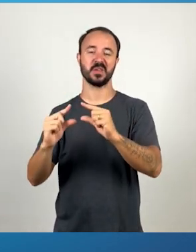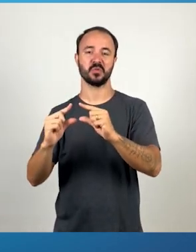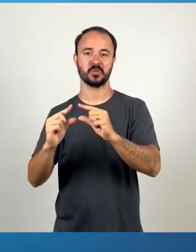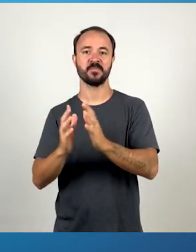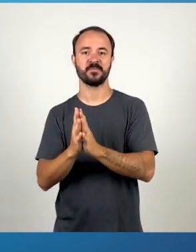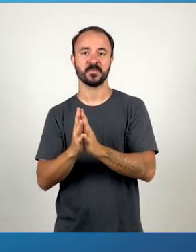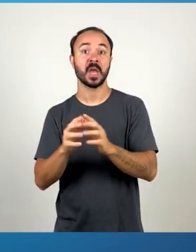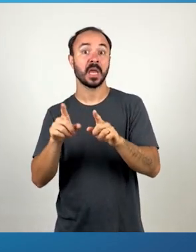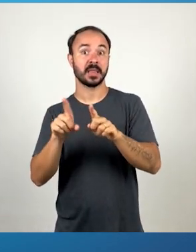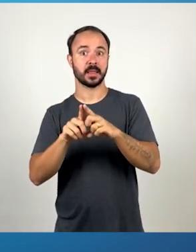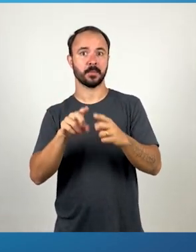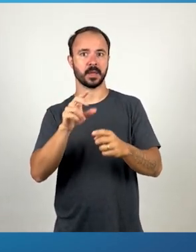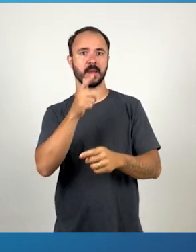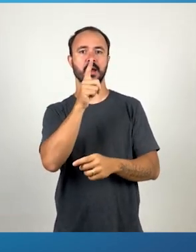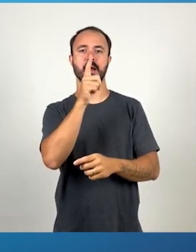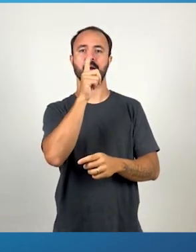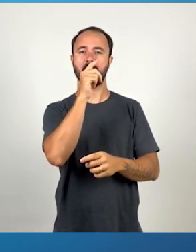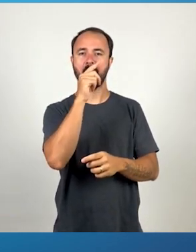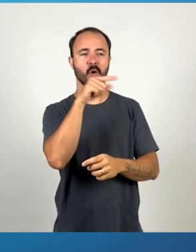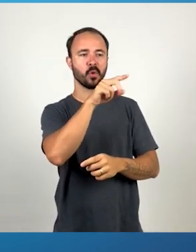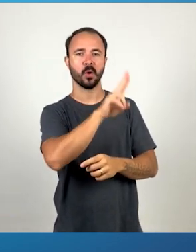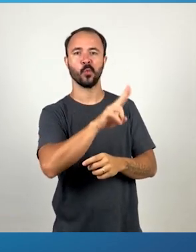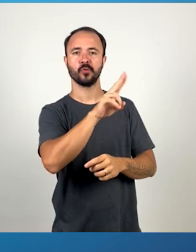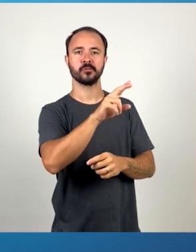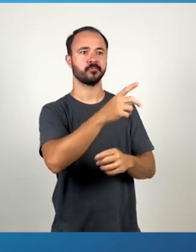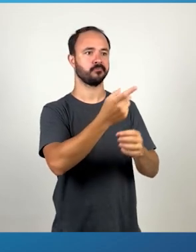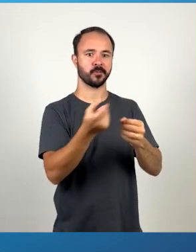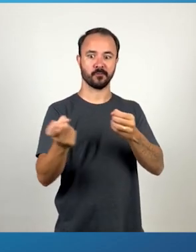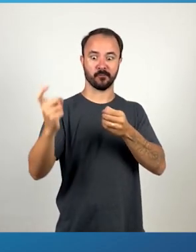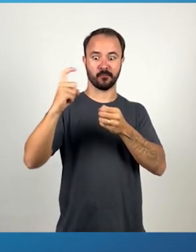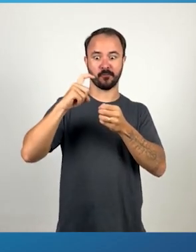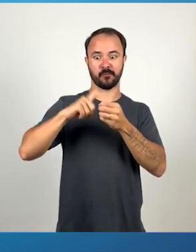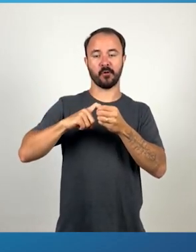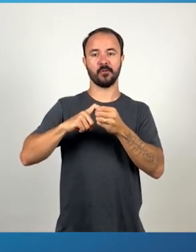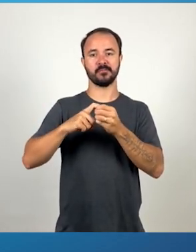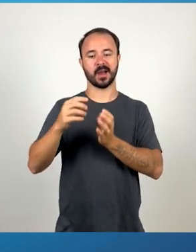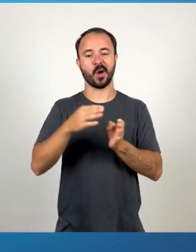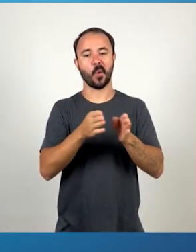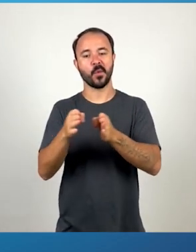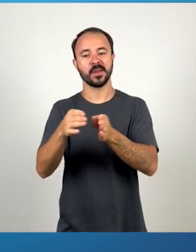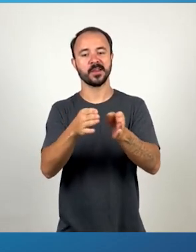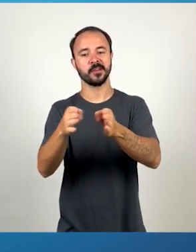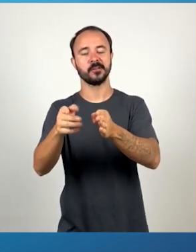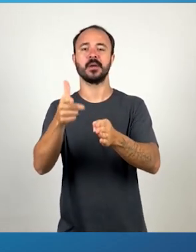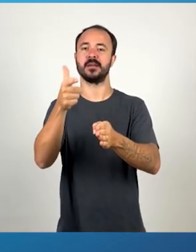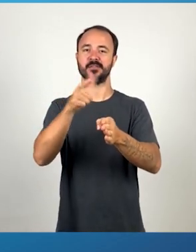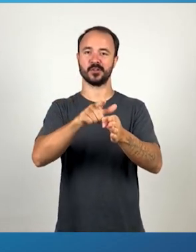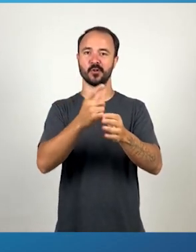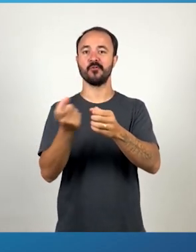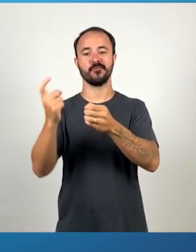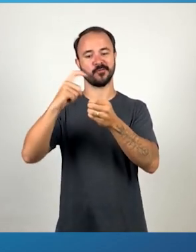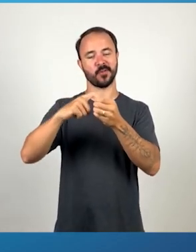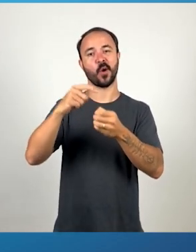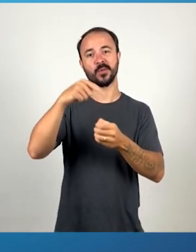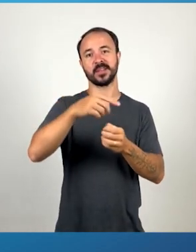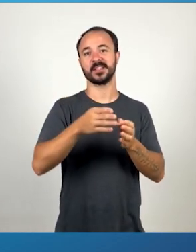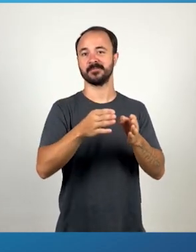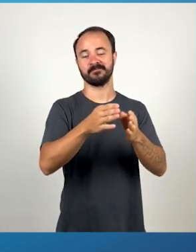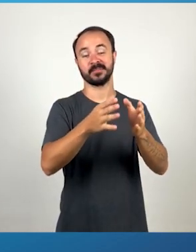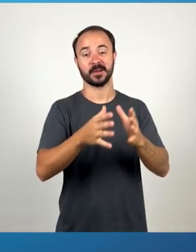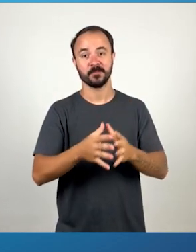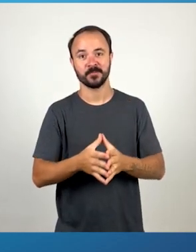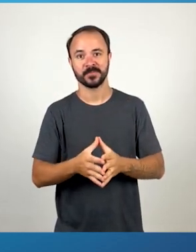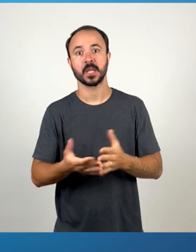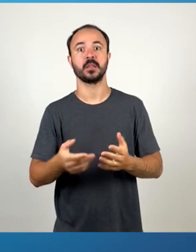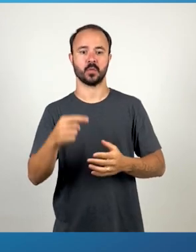rio. E além disso, a durabilidade de uma usina é longa e a água do nosso país é abundante, então isso